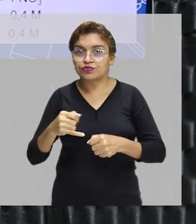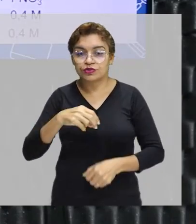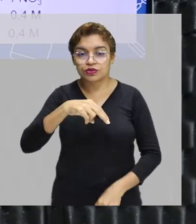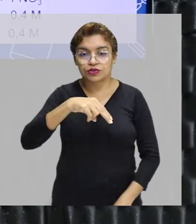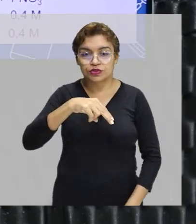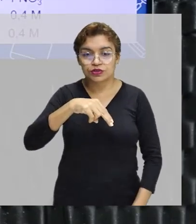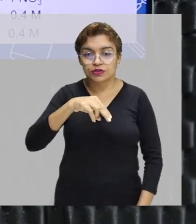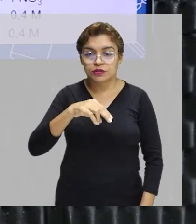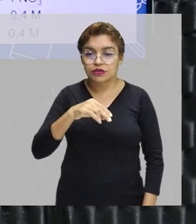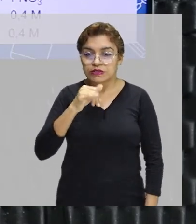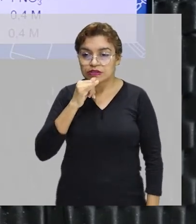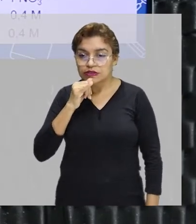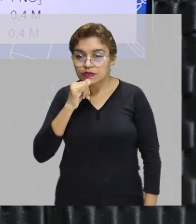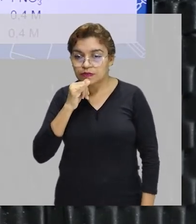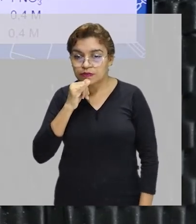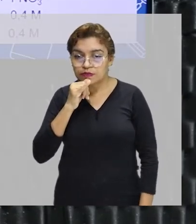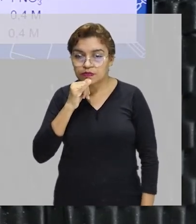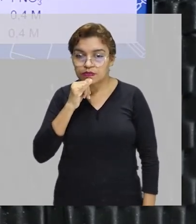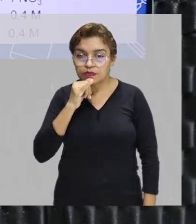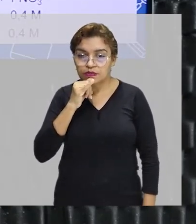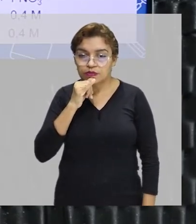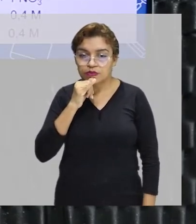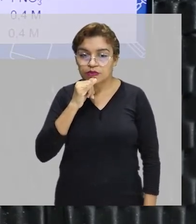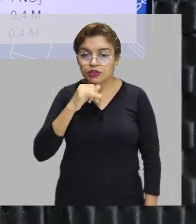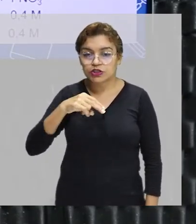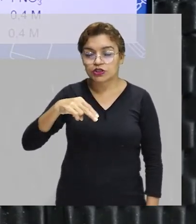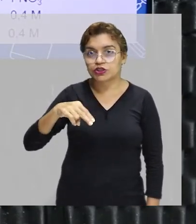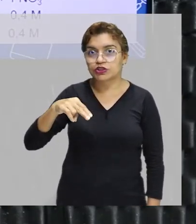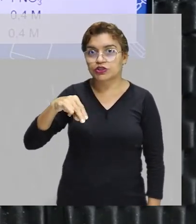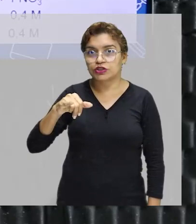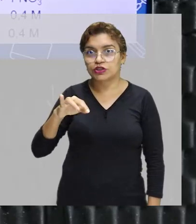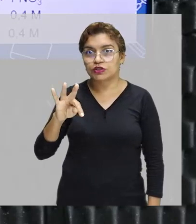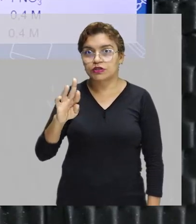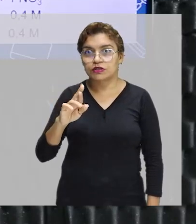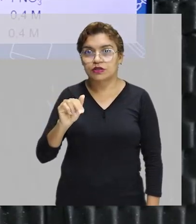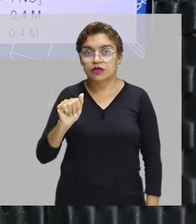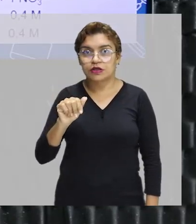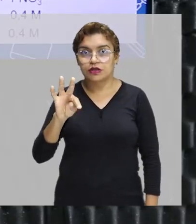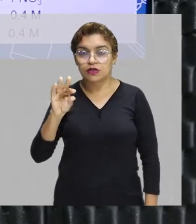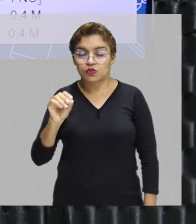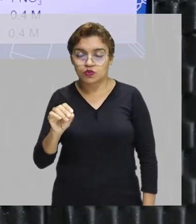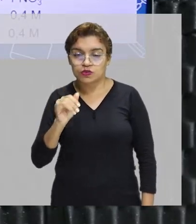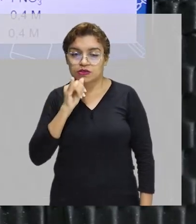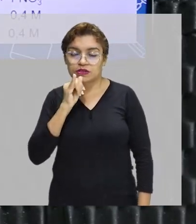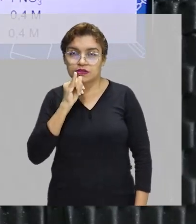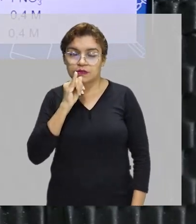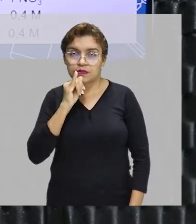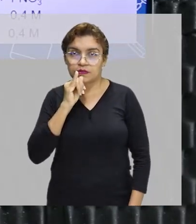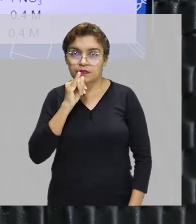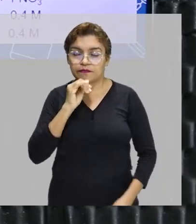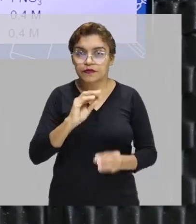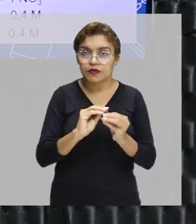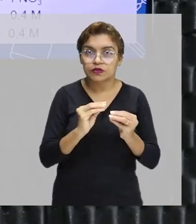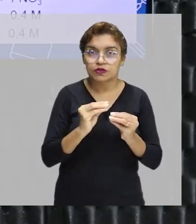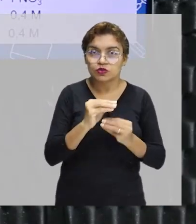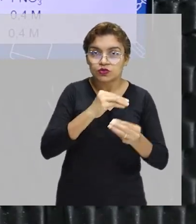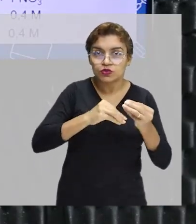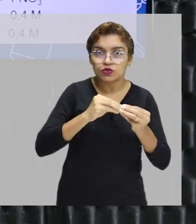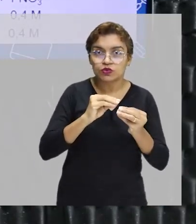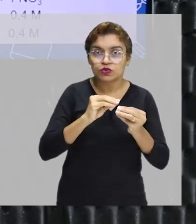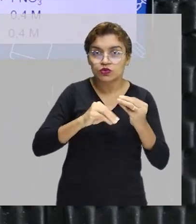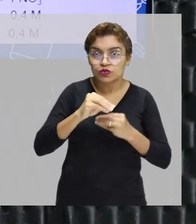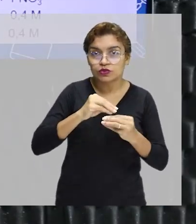temos esse íon presente nas duas soluções, a gente encontra para a solução A, para a solução B,